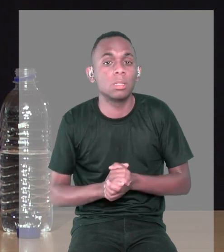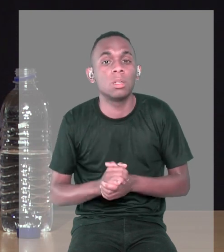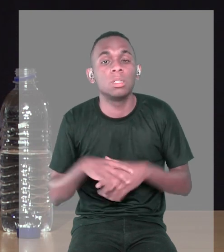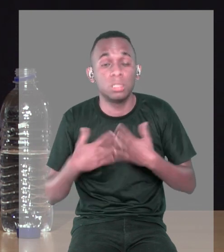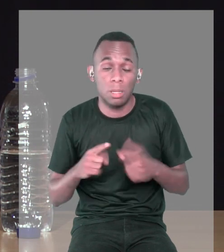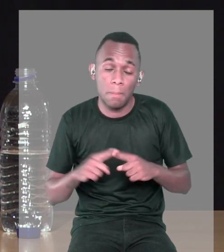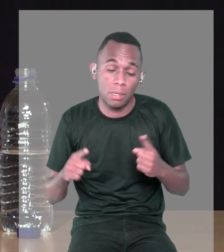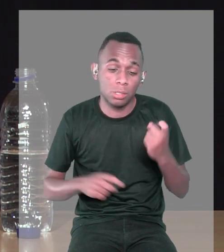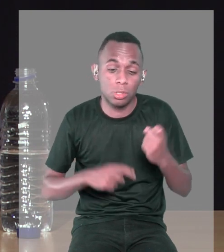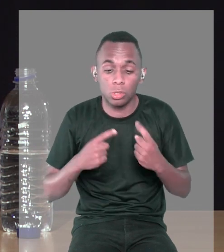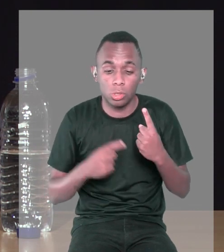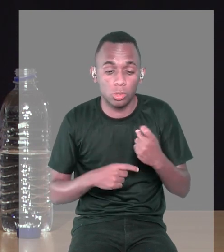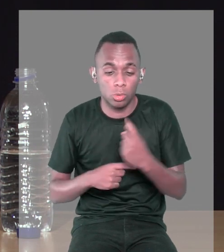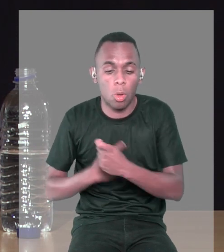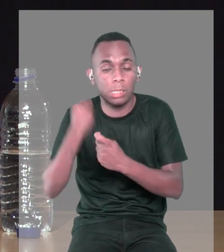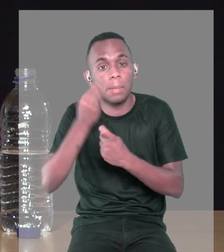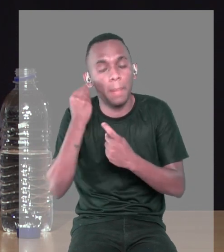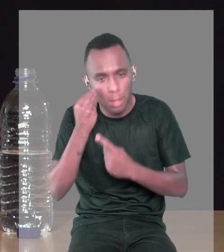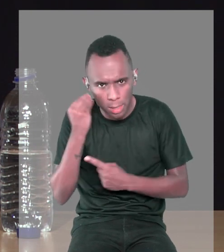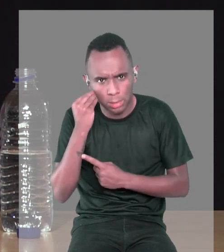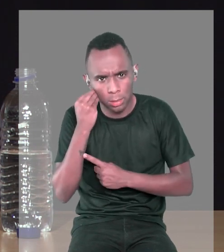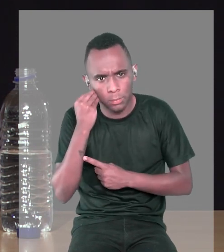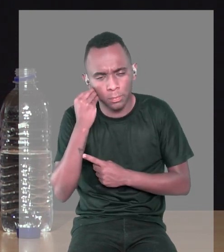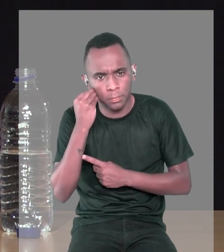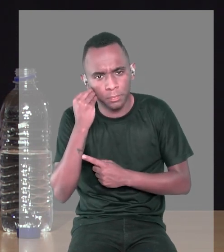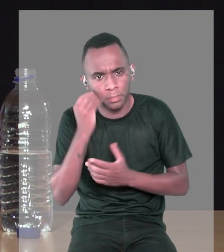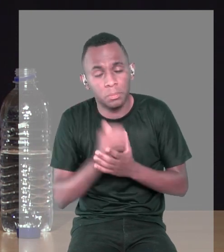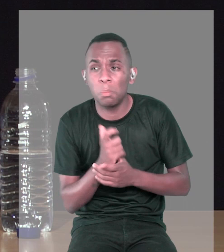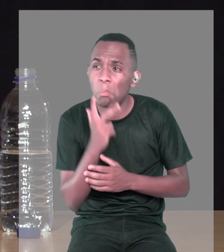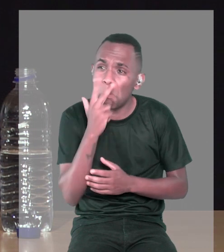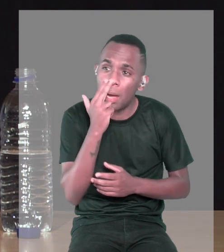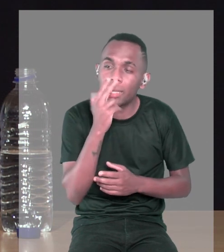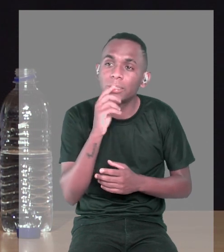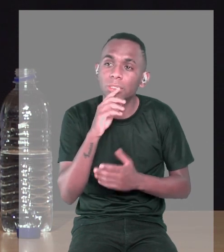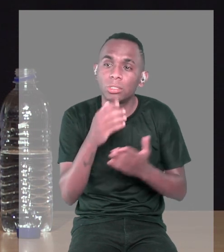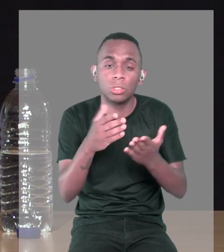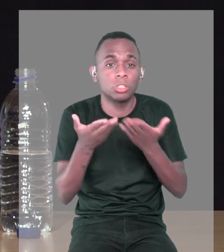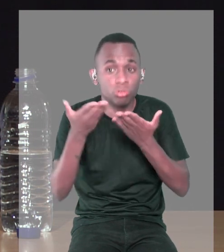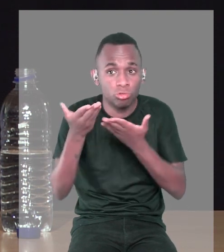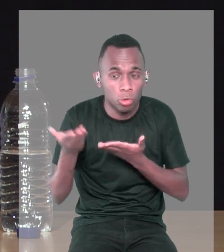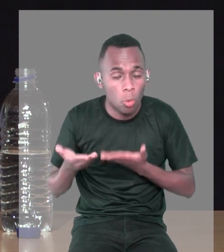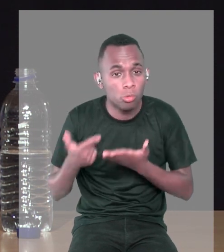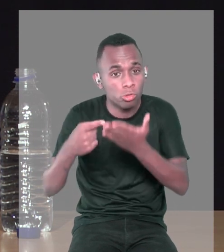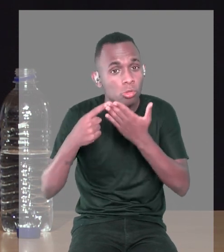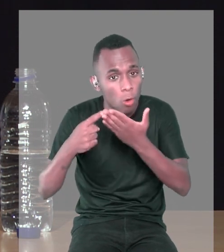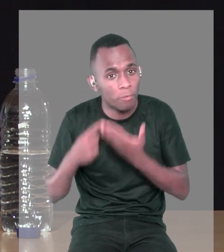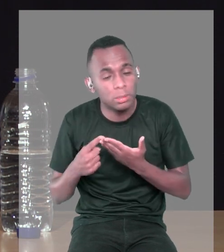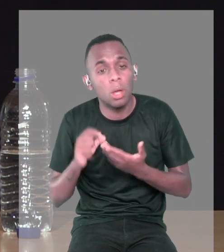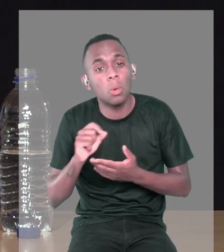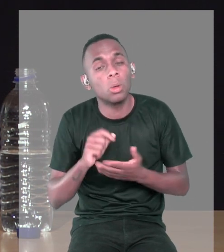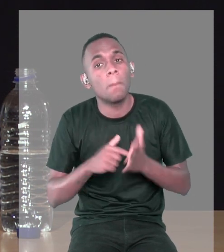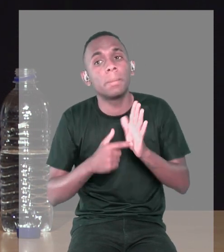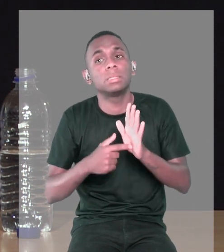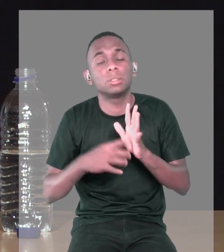parece convocar uma presença no mundo que ainda não estava pronta, que precisa ser de alguma